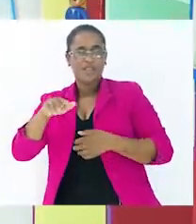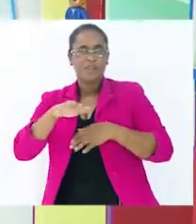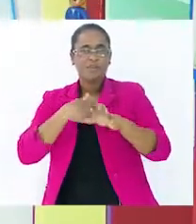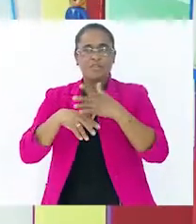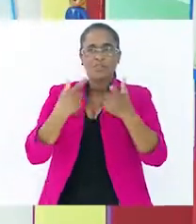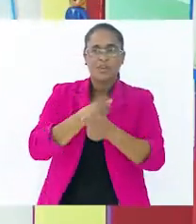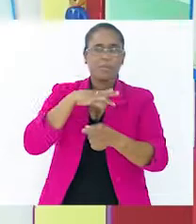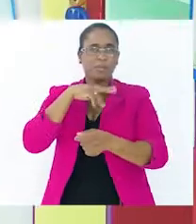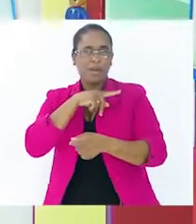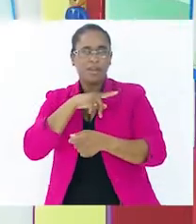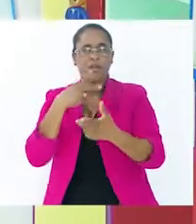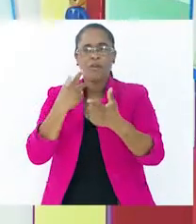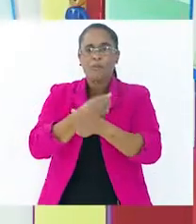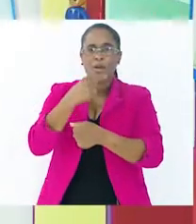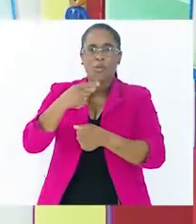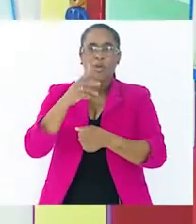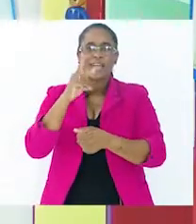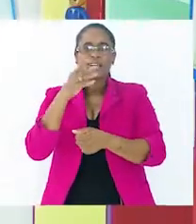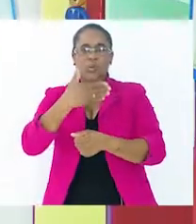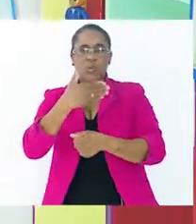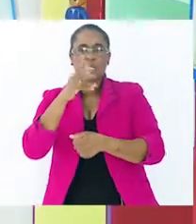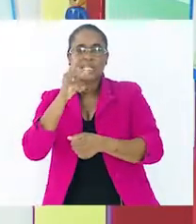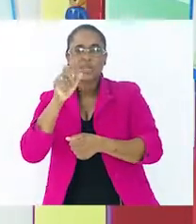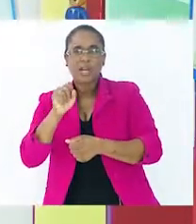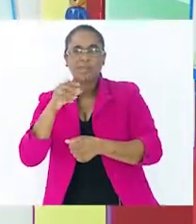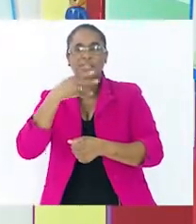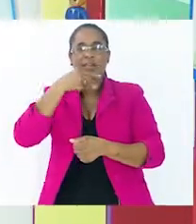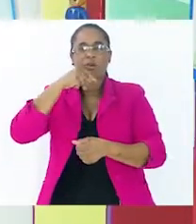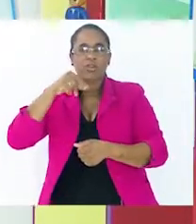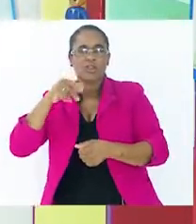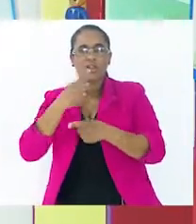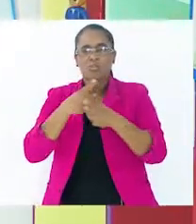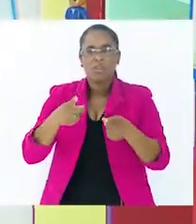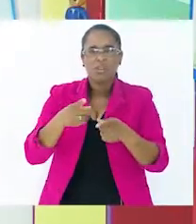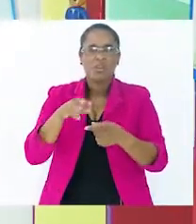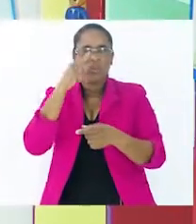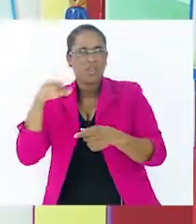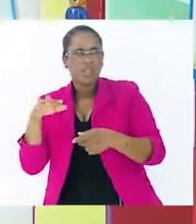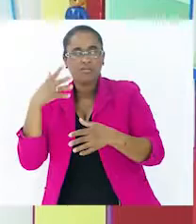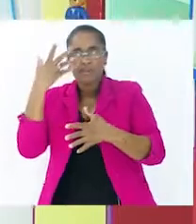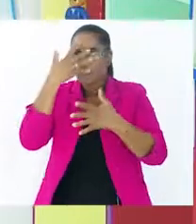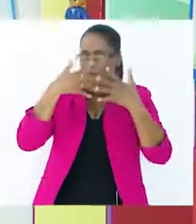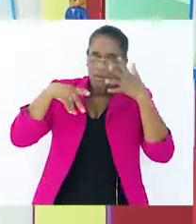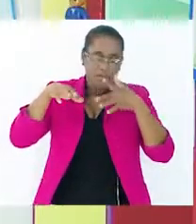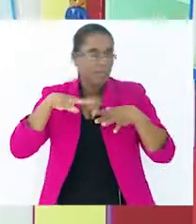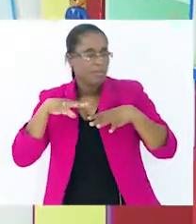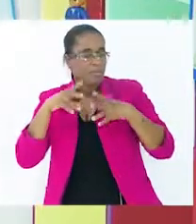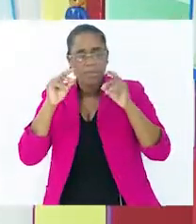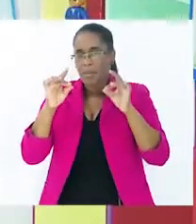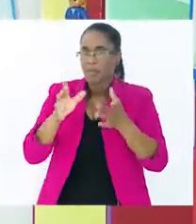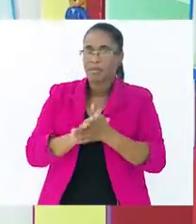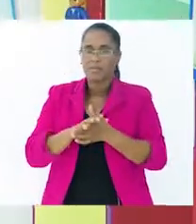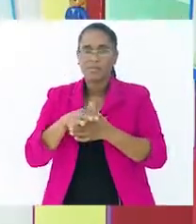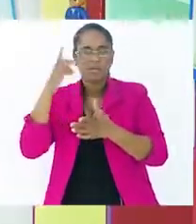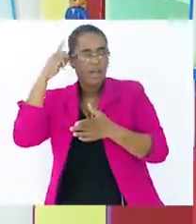mãe comprar 1 quilo de arroz. Porque era um menino tão distraído, colocou aquilo na cabeça e saiu de